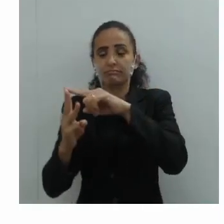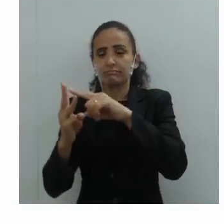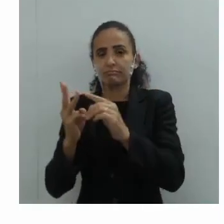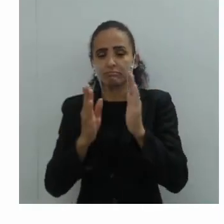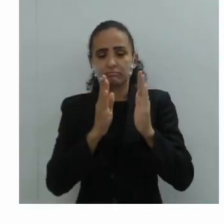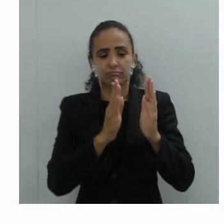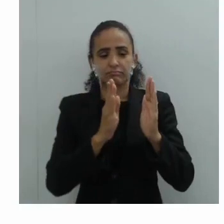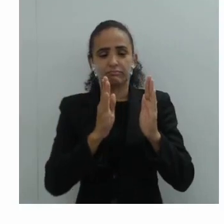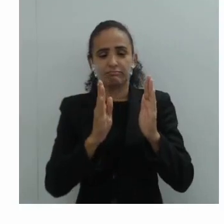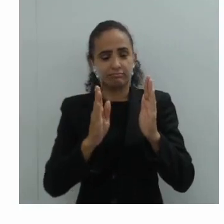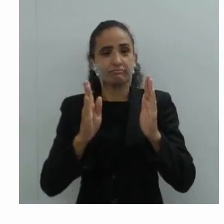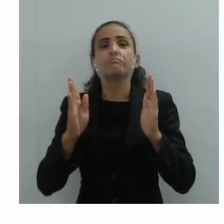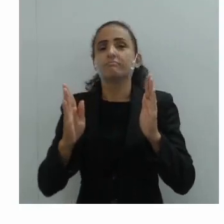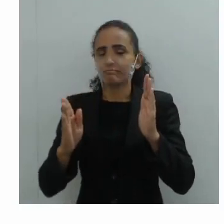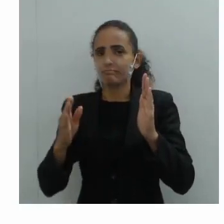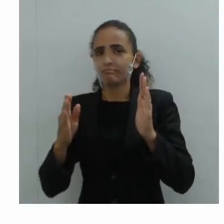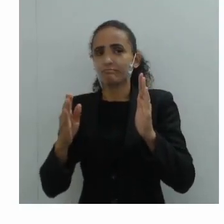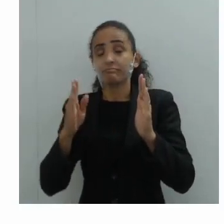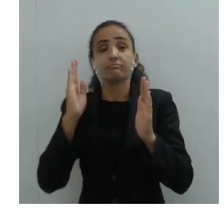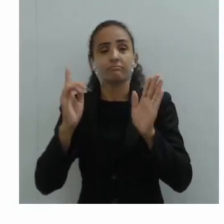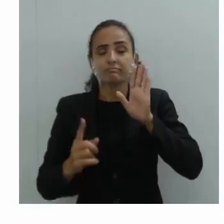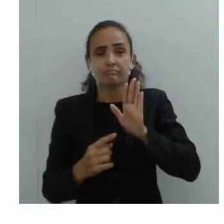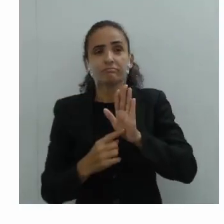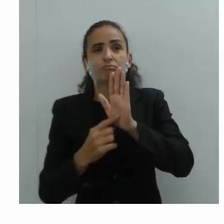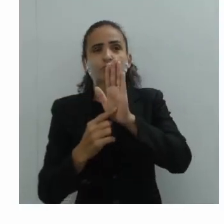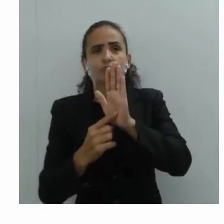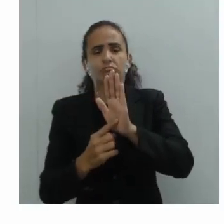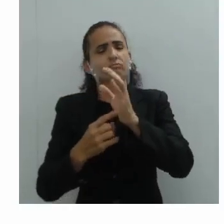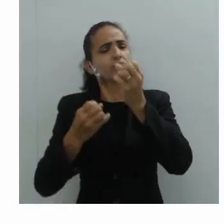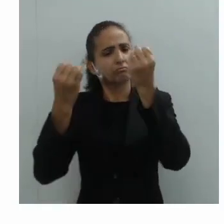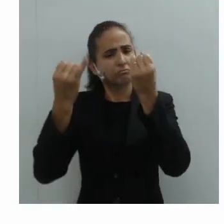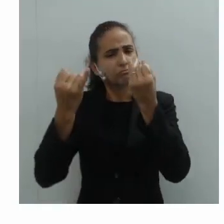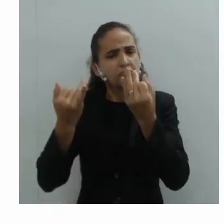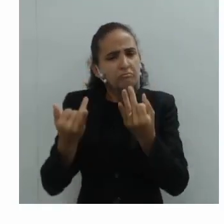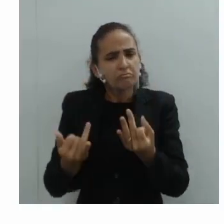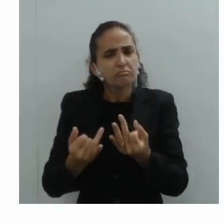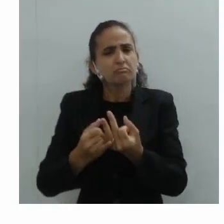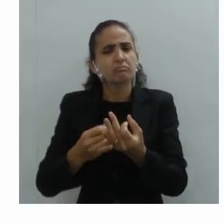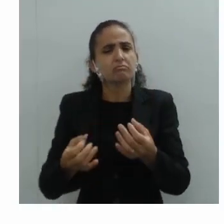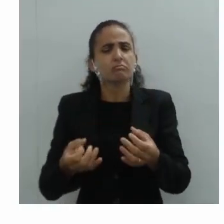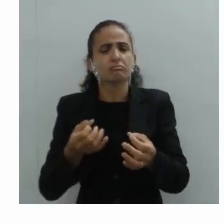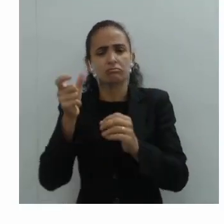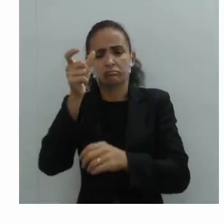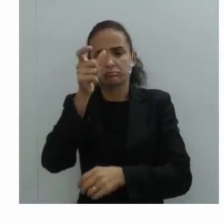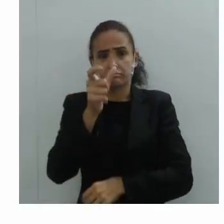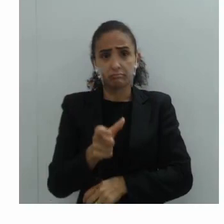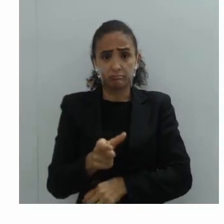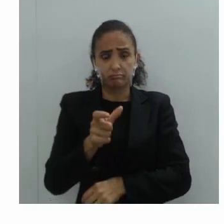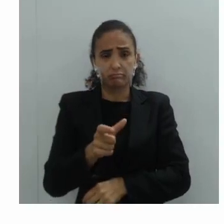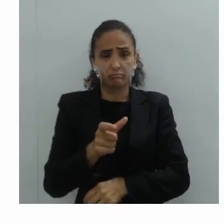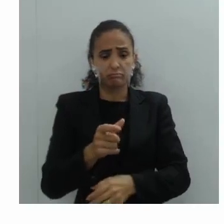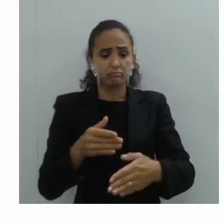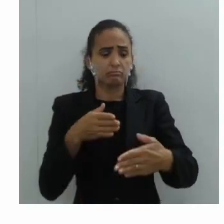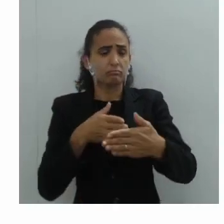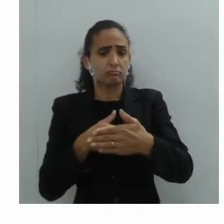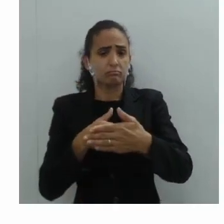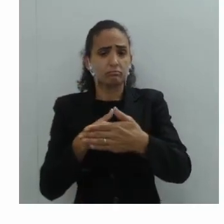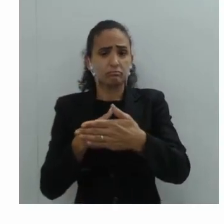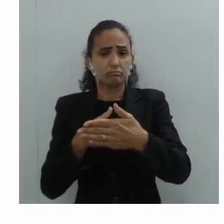textual, uma tirinha que nós temos aqui, justamente falando sobre esta questão, que é o limite